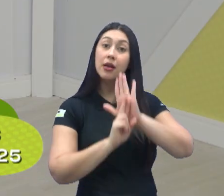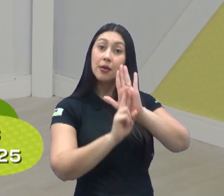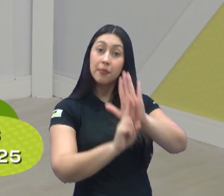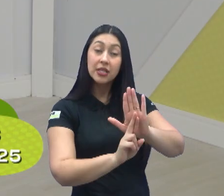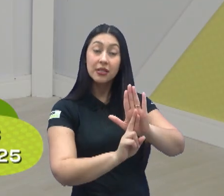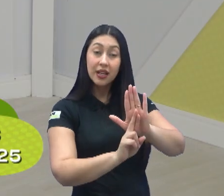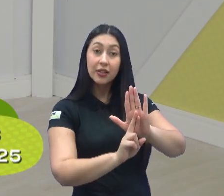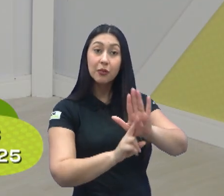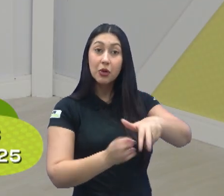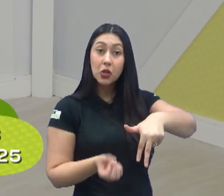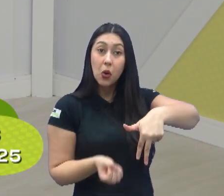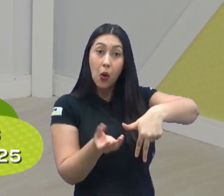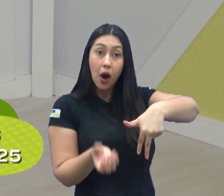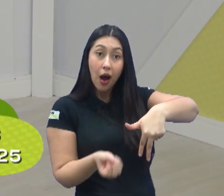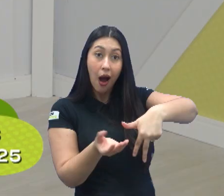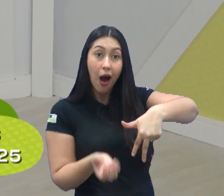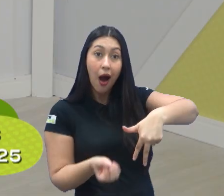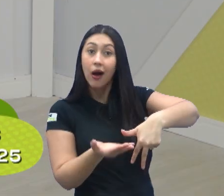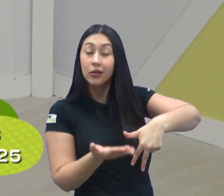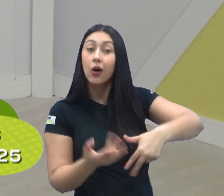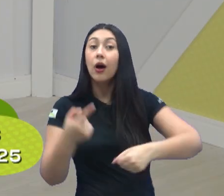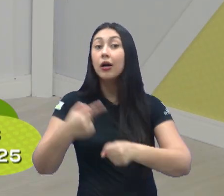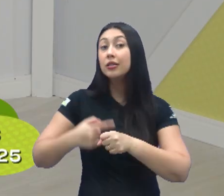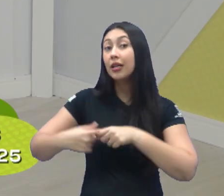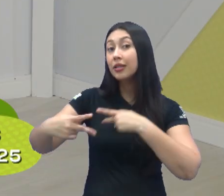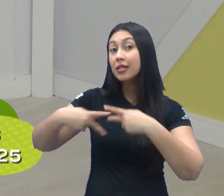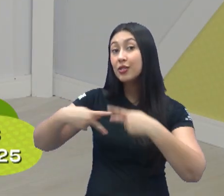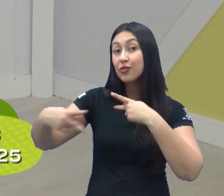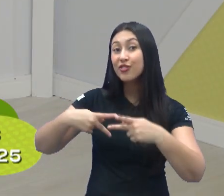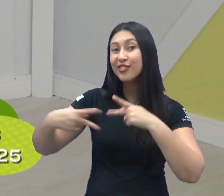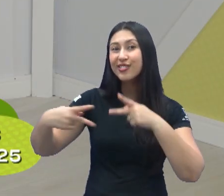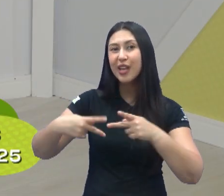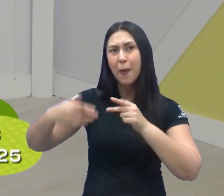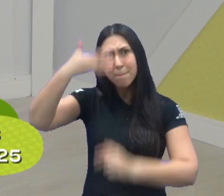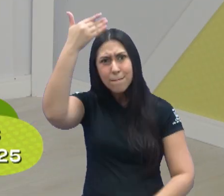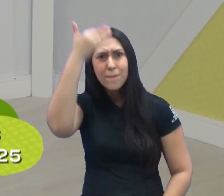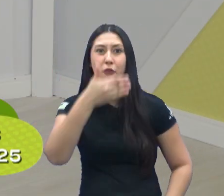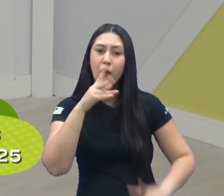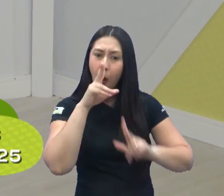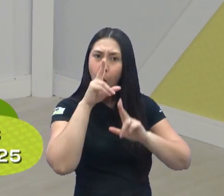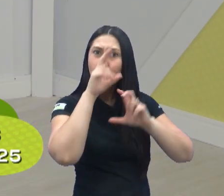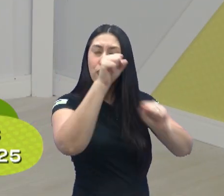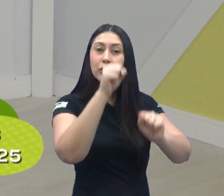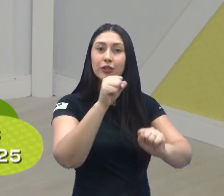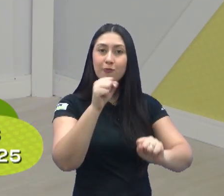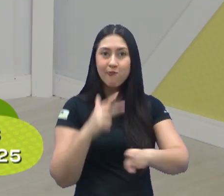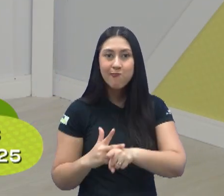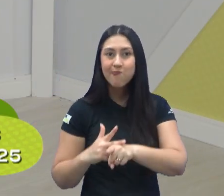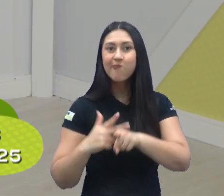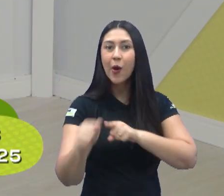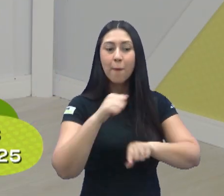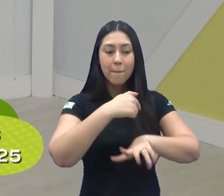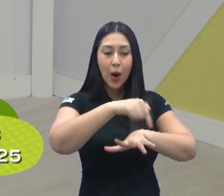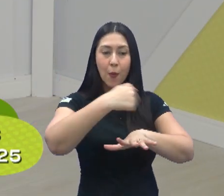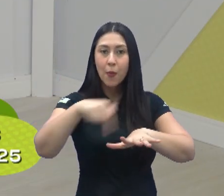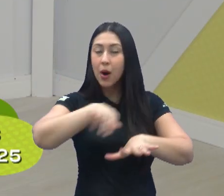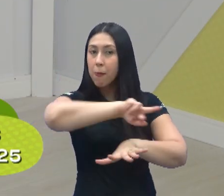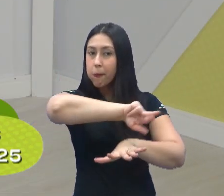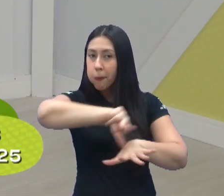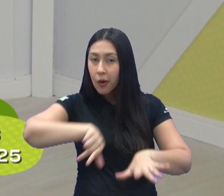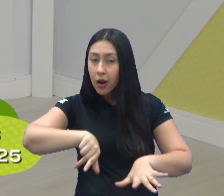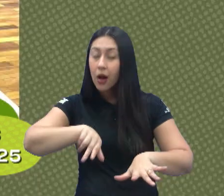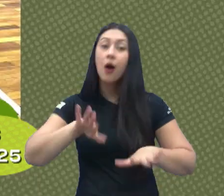representado aí pelo Instituto Athlon. A cidade de São José confirmou sua força com resultados expressivos em diversas modalidades. Olha só,